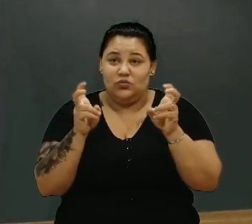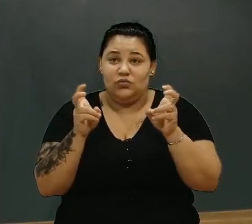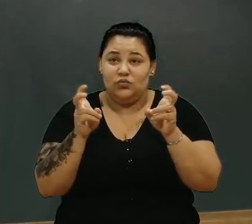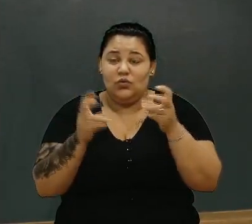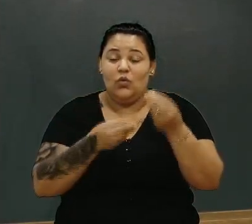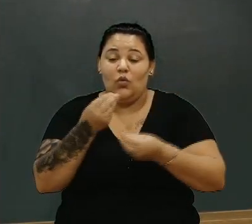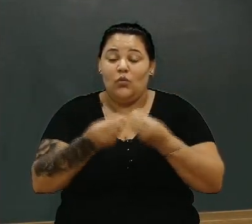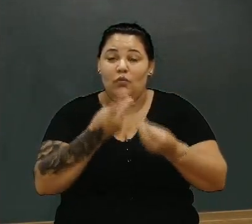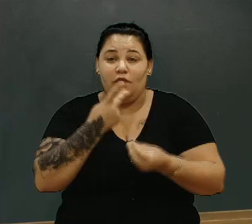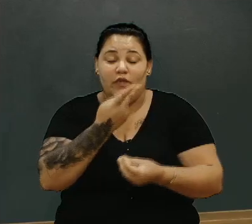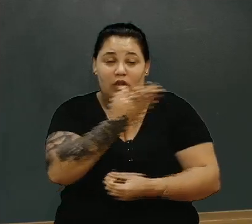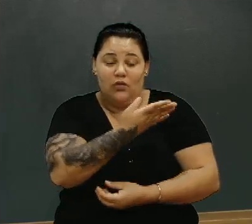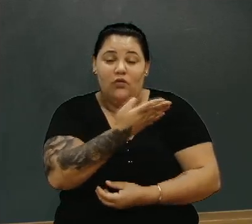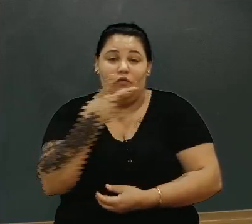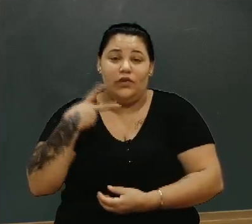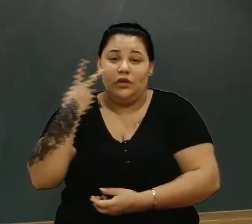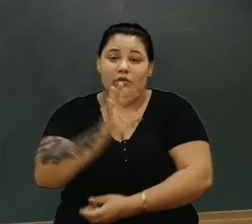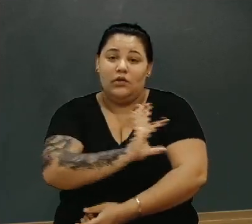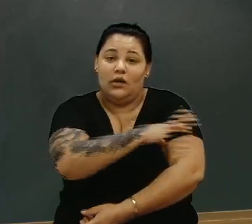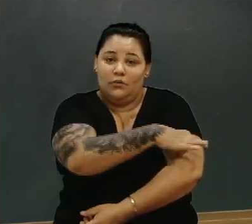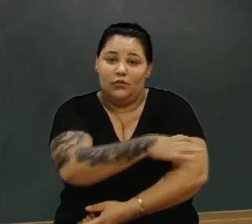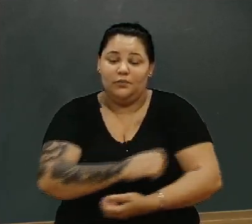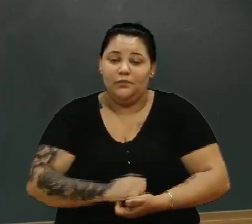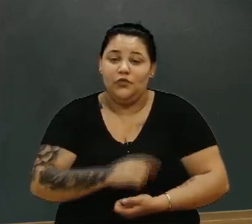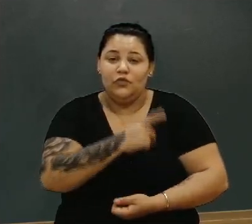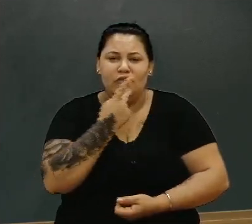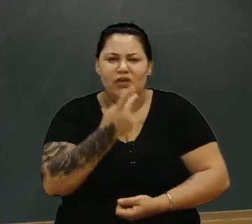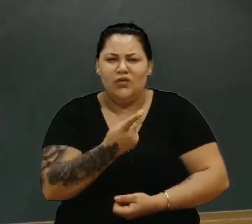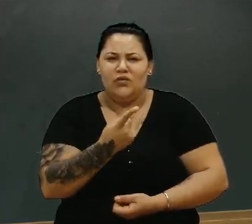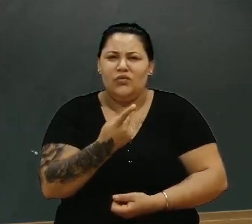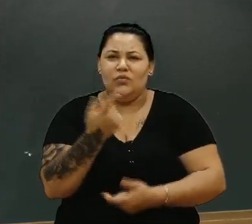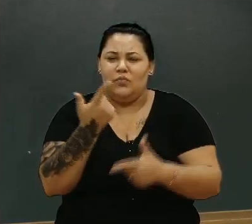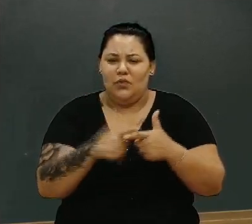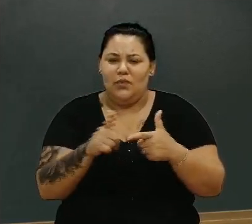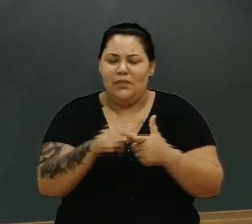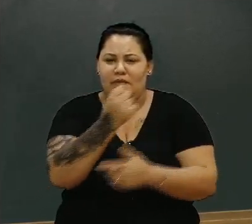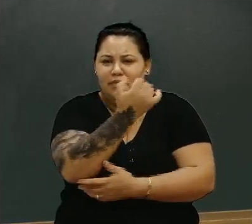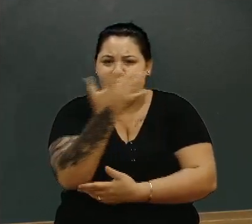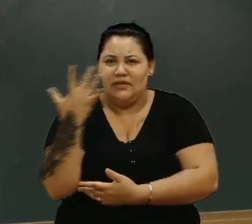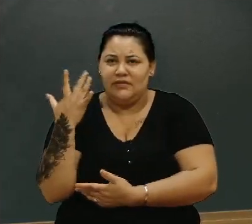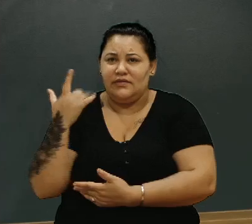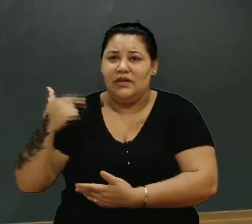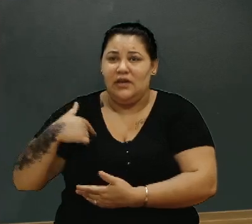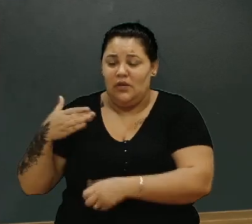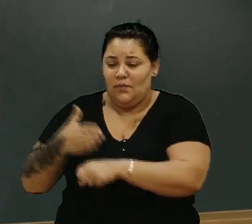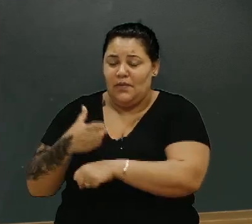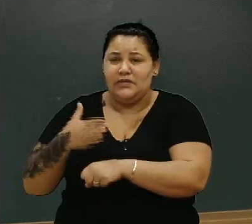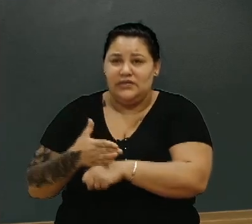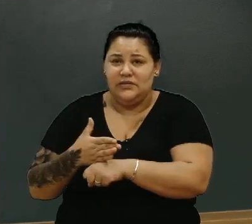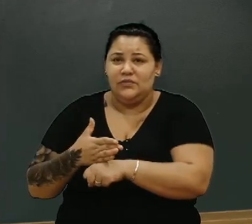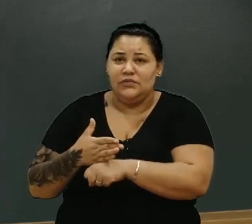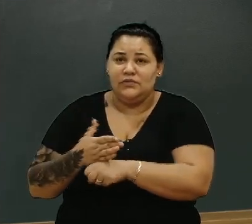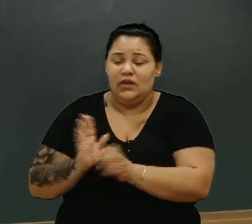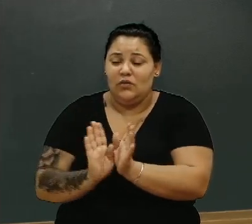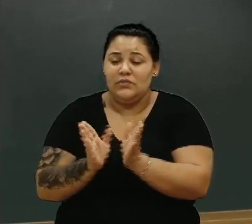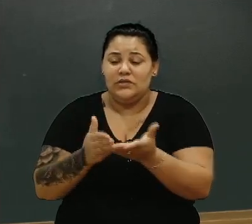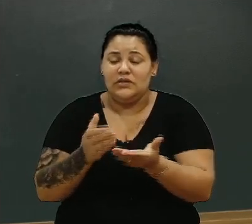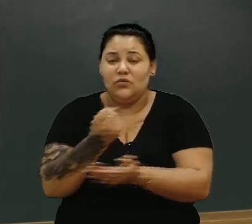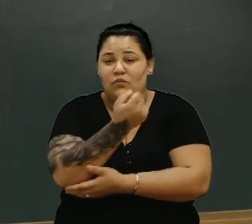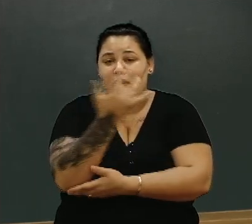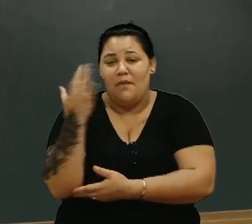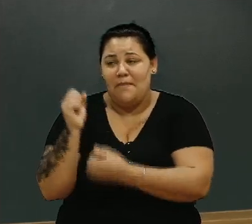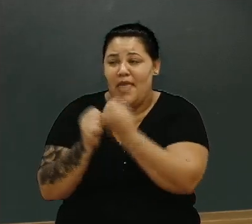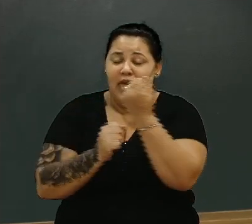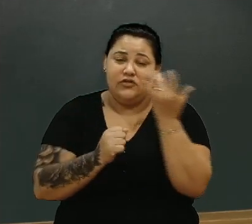falou o vereador Ramon Teles. O senhor falou de um problema ambiental, tem a graça de ser presidente da Comissão do Meio Ambiente dessa Câmara, e o que nós vimos